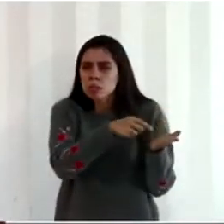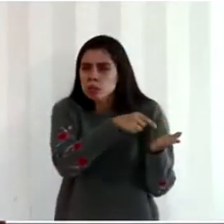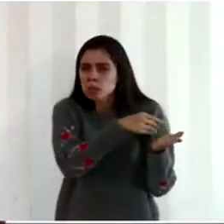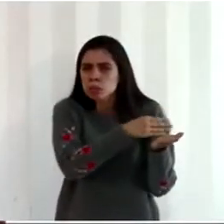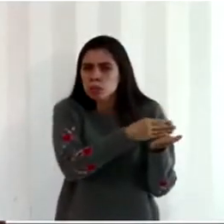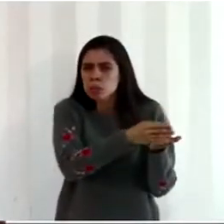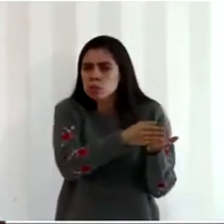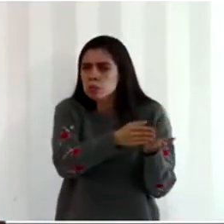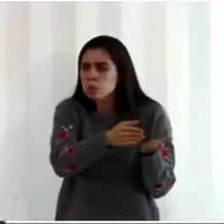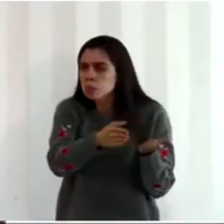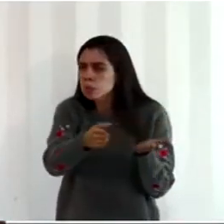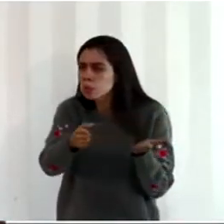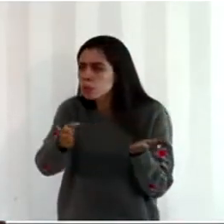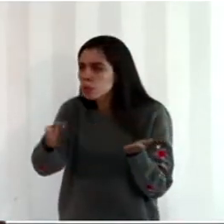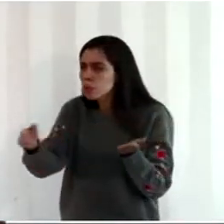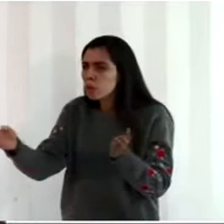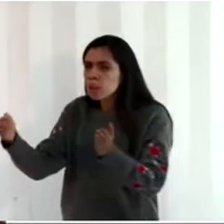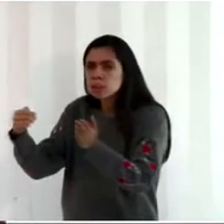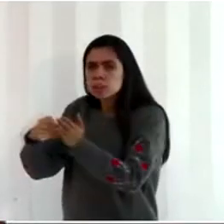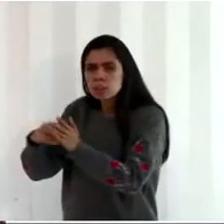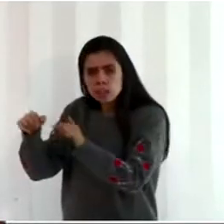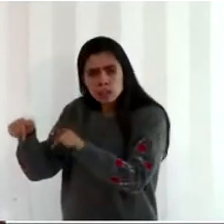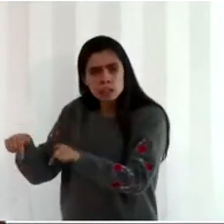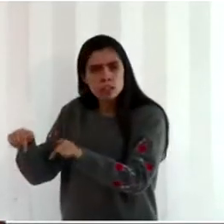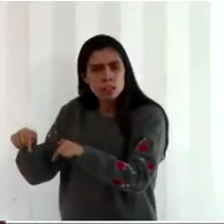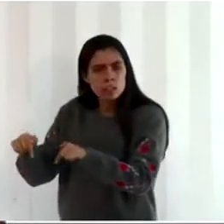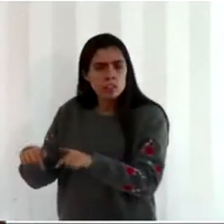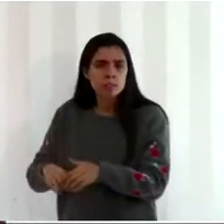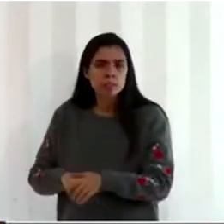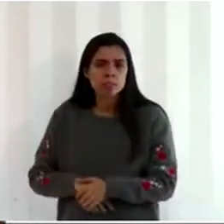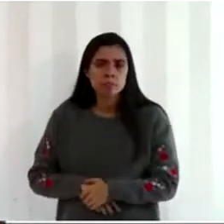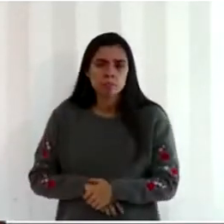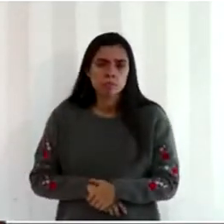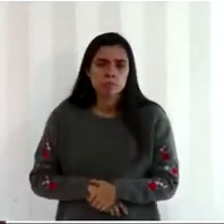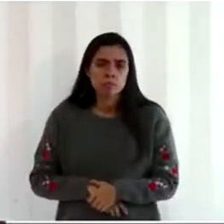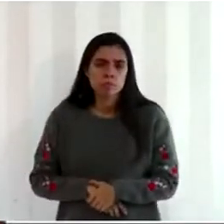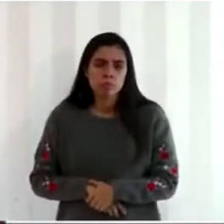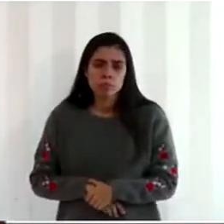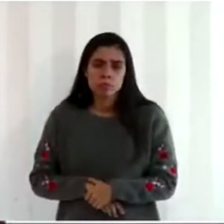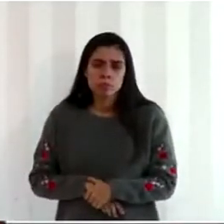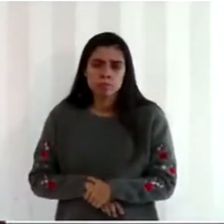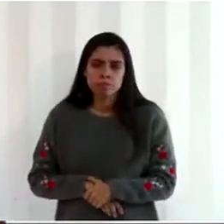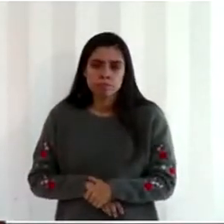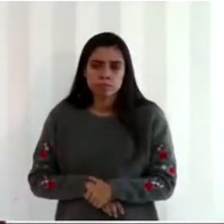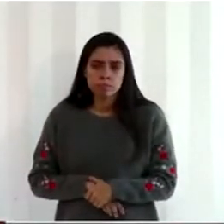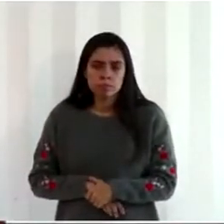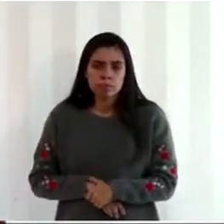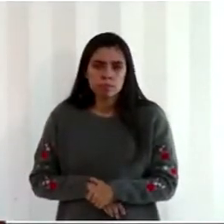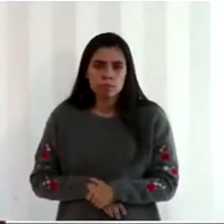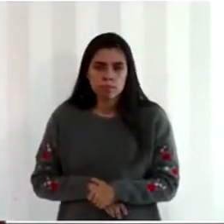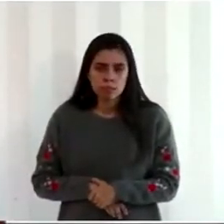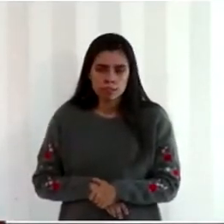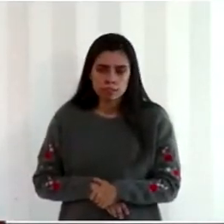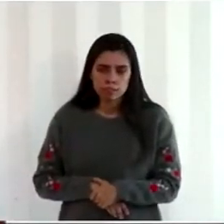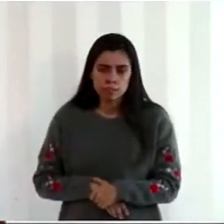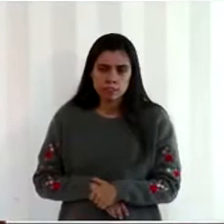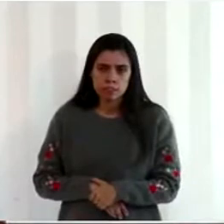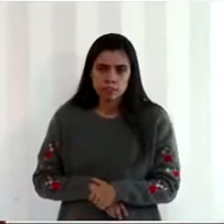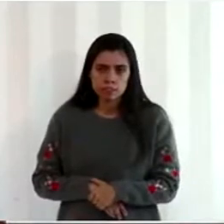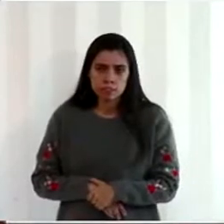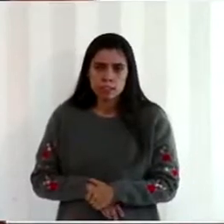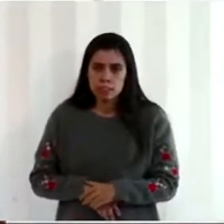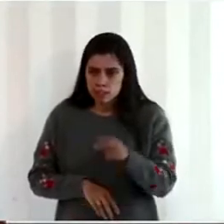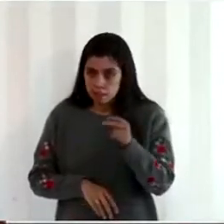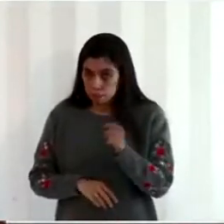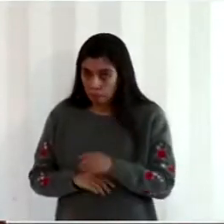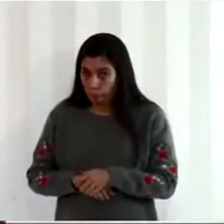Senhor, antes daquele tempo. Aí ele vai voltar a falar agora da economia do povo. Alguém, olha só o que diz: vinha um